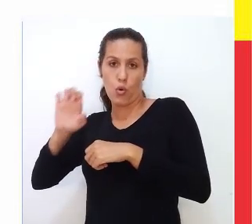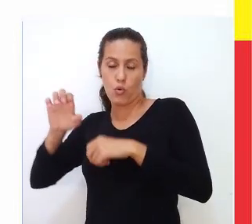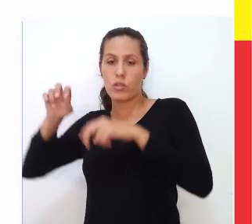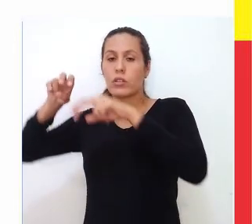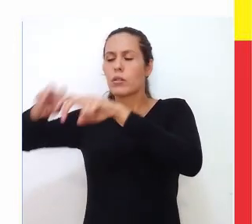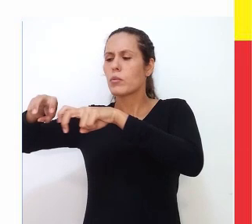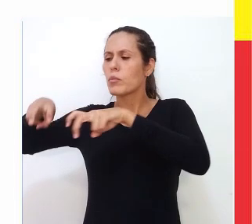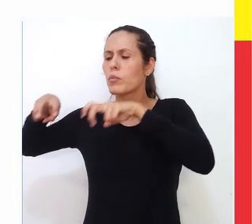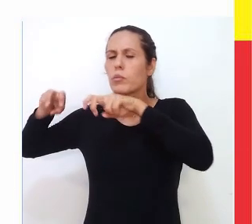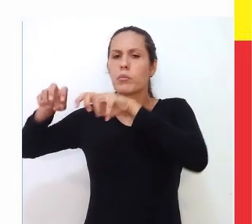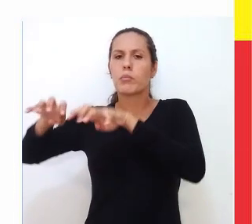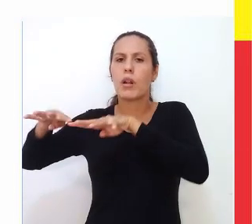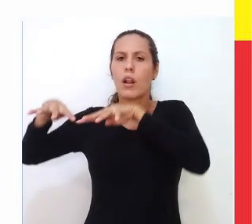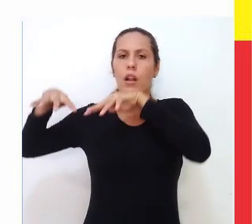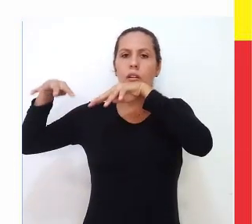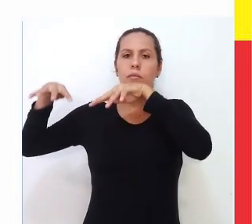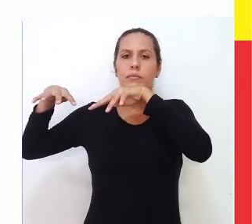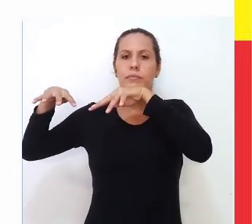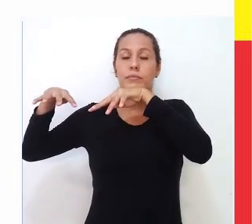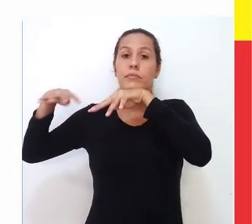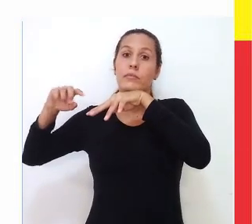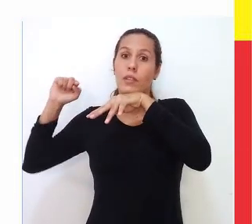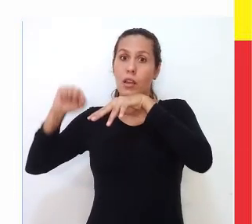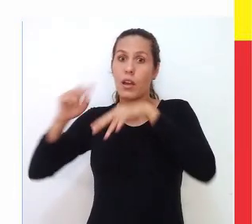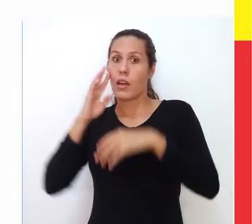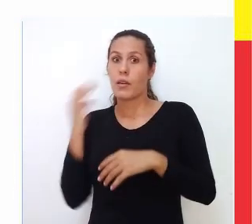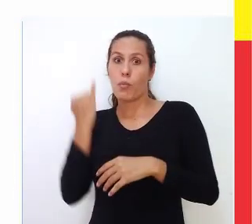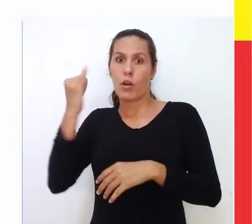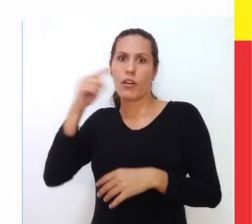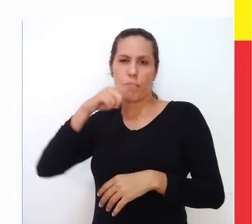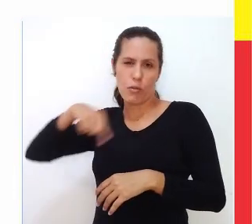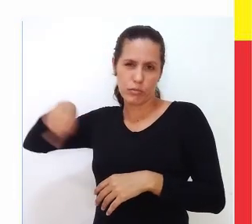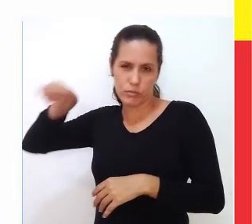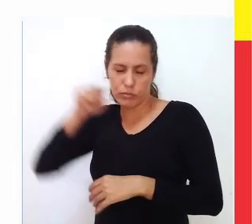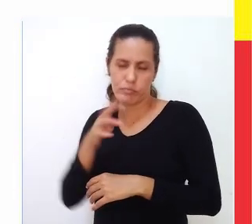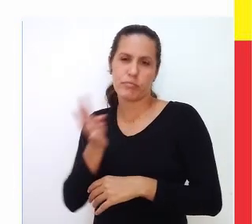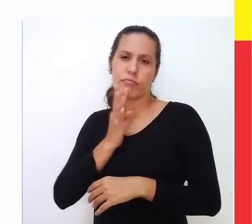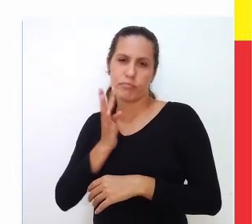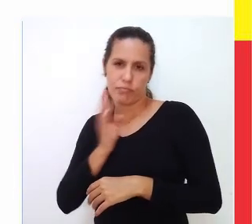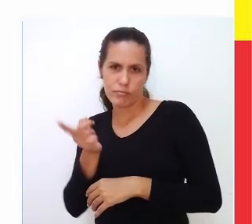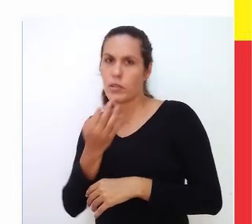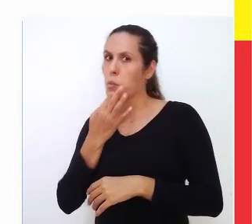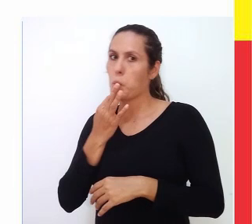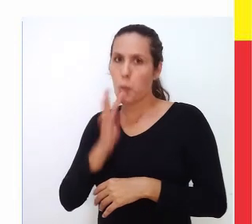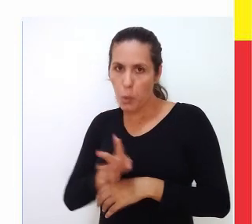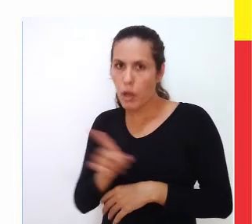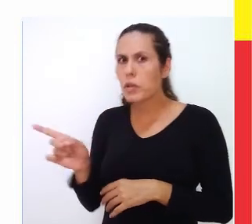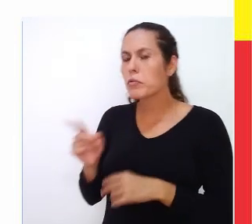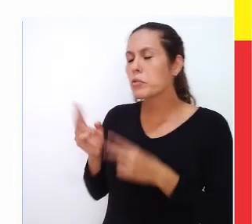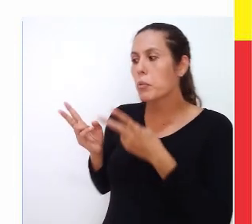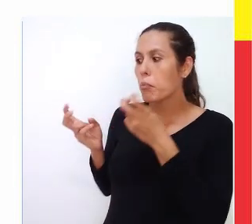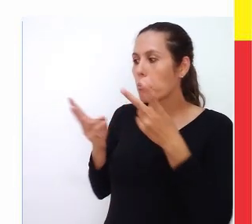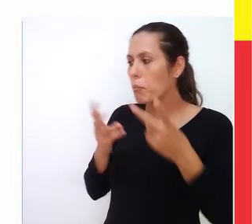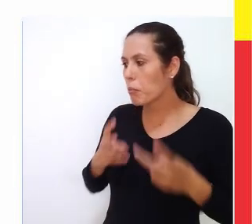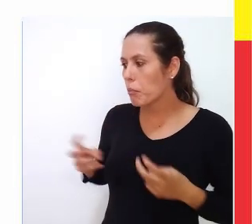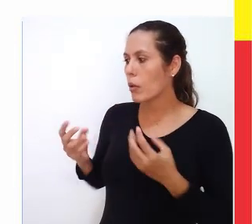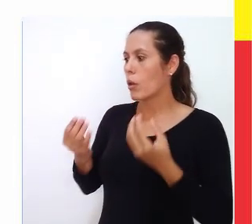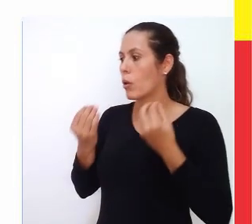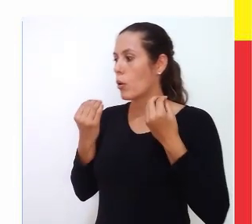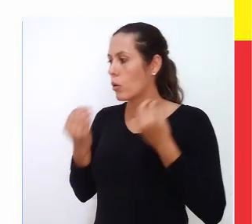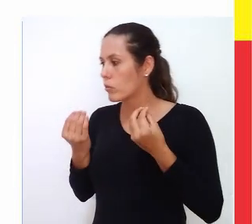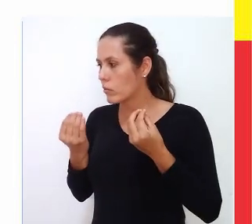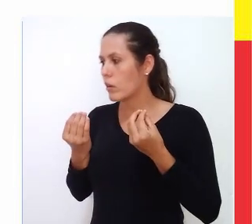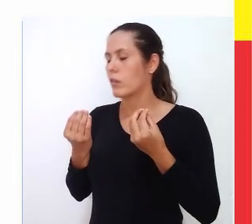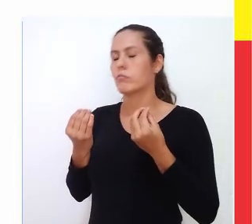à plateia. Então, é importante vocês verem essas imagens, né? Para quem não conhece o Teatro de Santa Isabel, poder